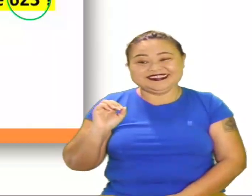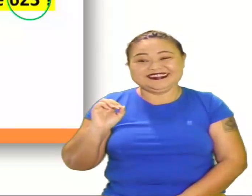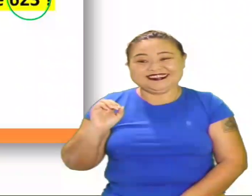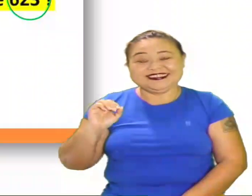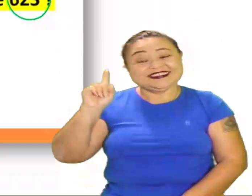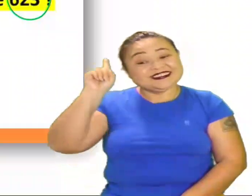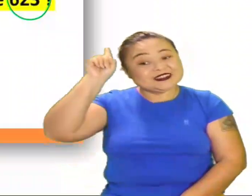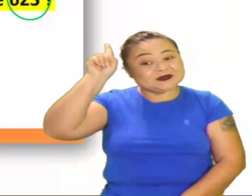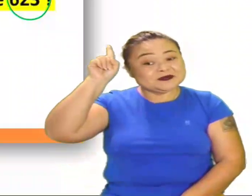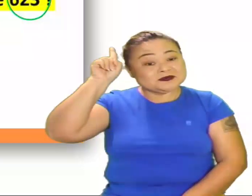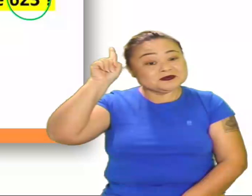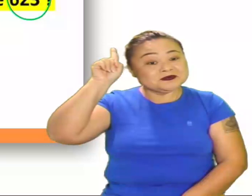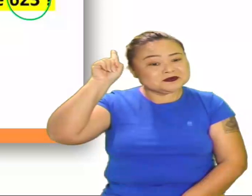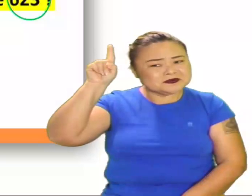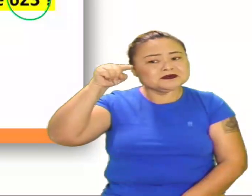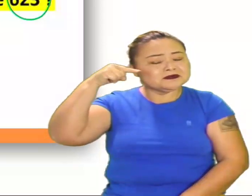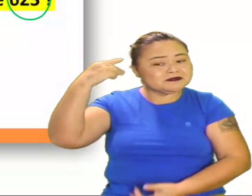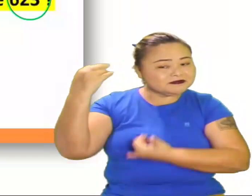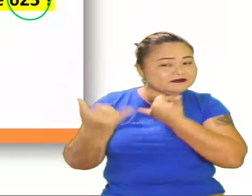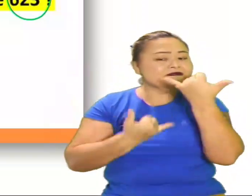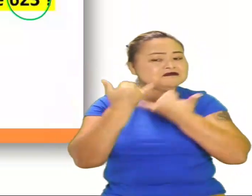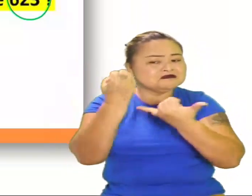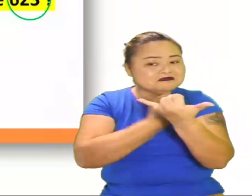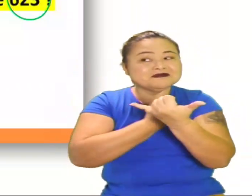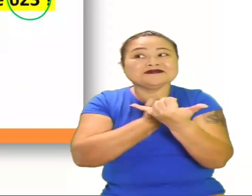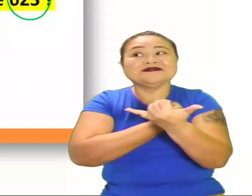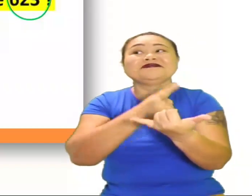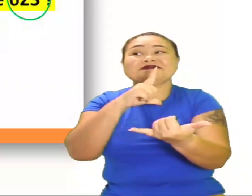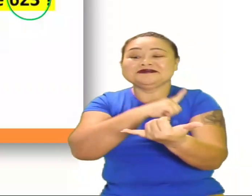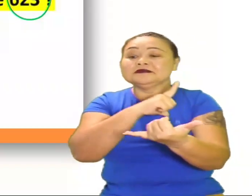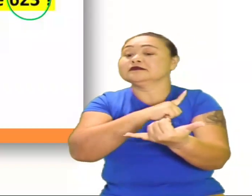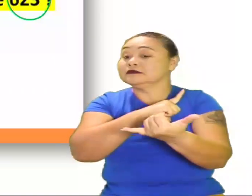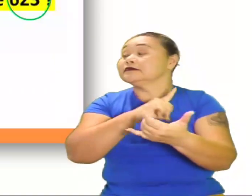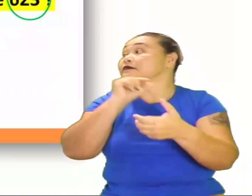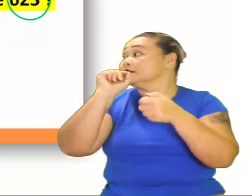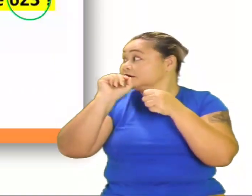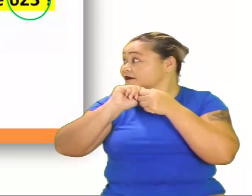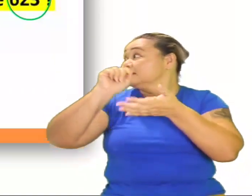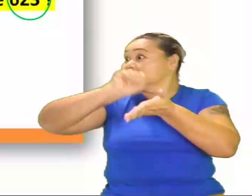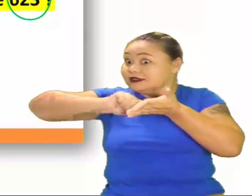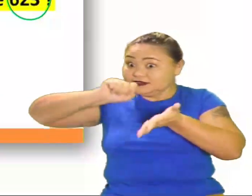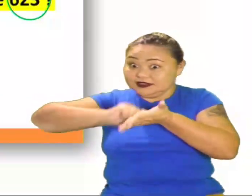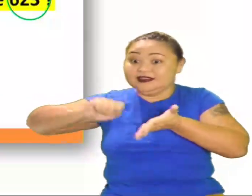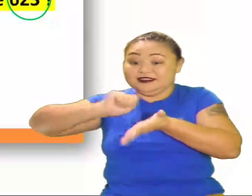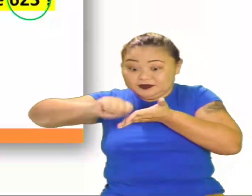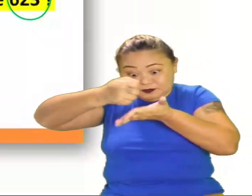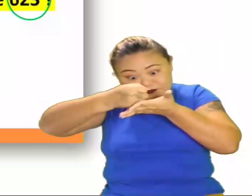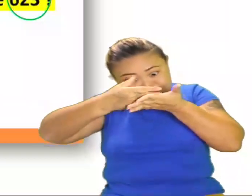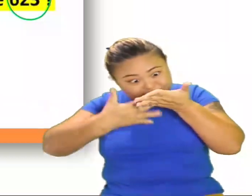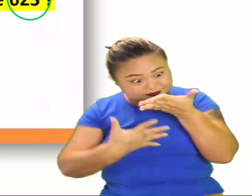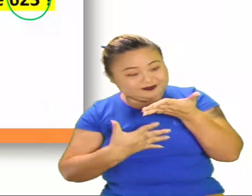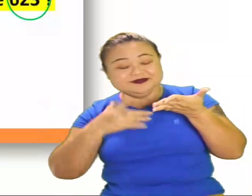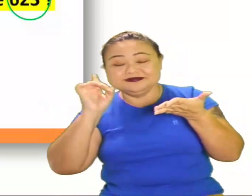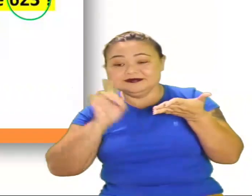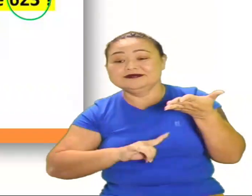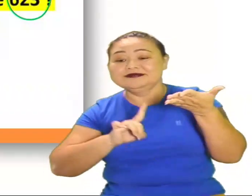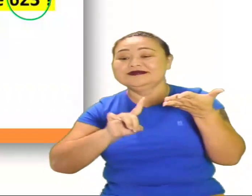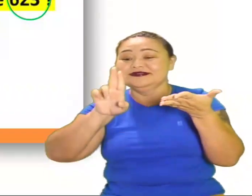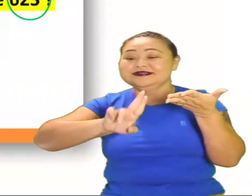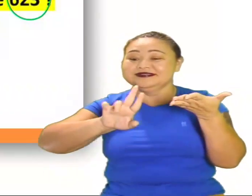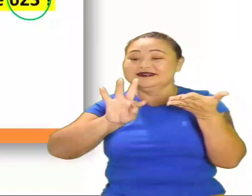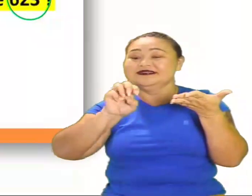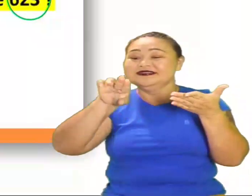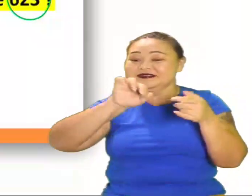120. Então, era um brincando com os números que você tinha que trabalhar um pouquinho. Mesmo, tem que forma né? aí. Aplicar o